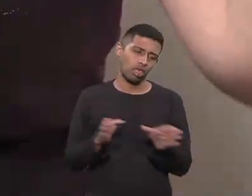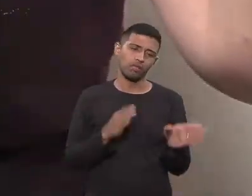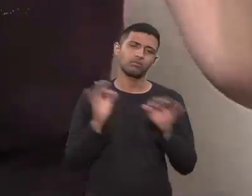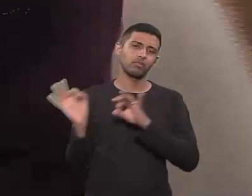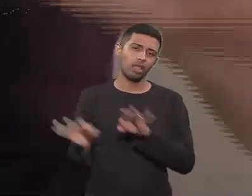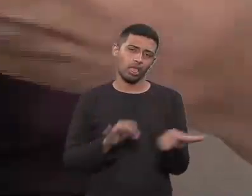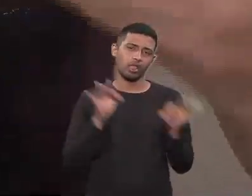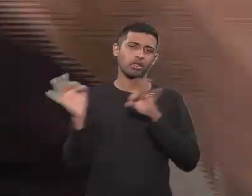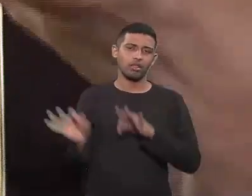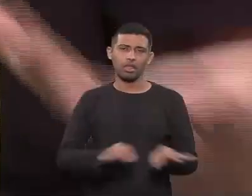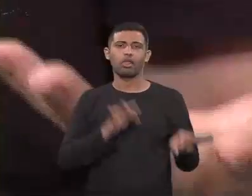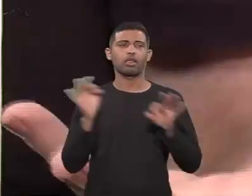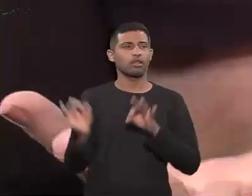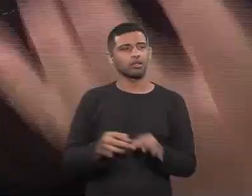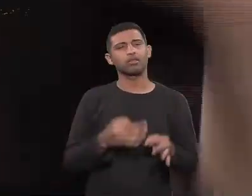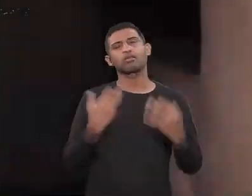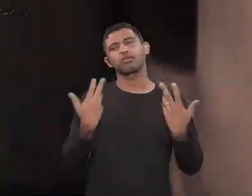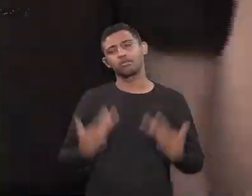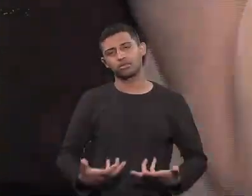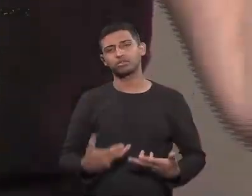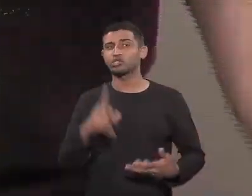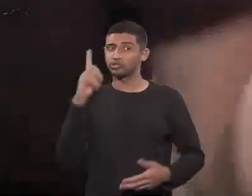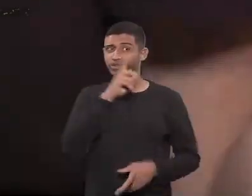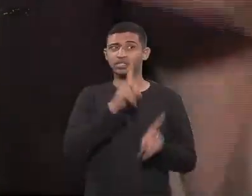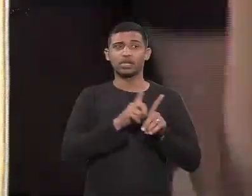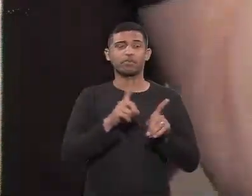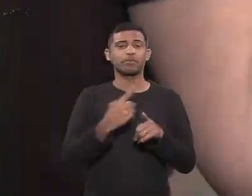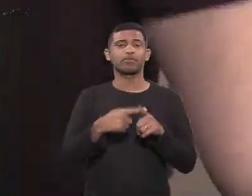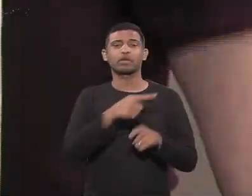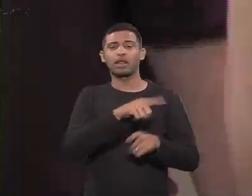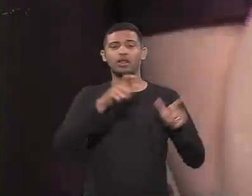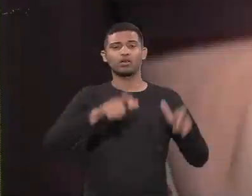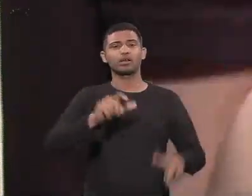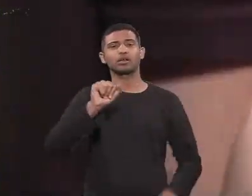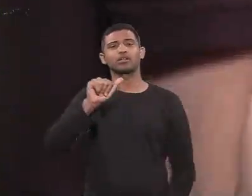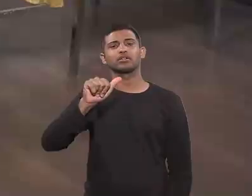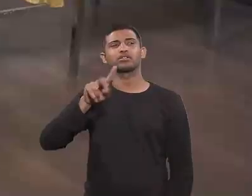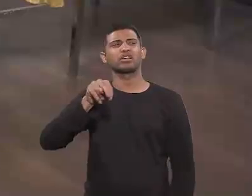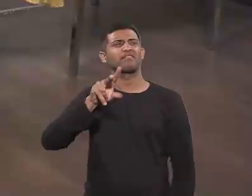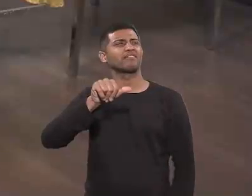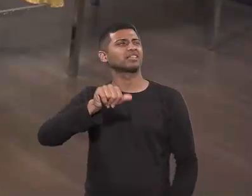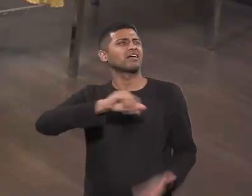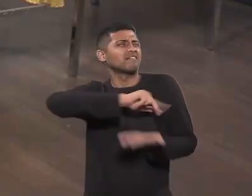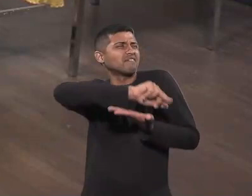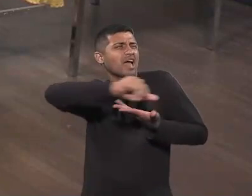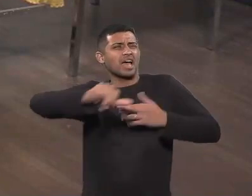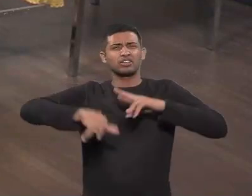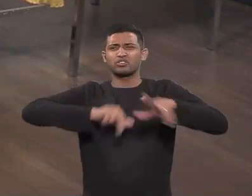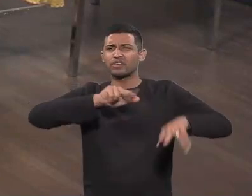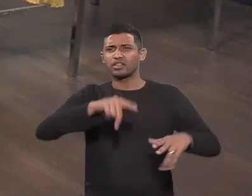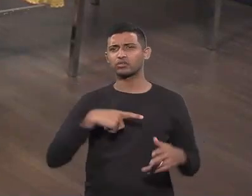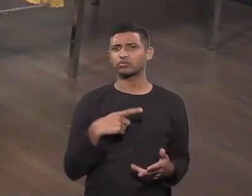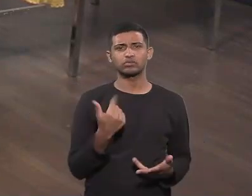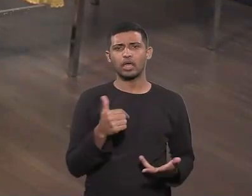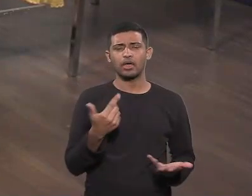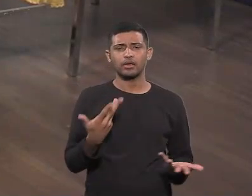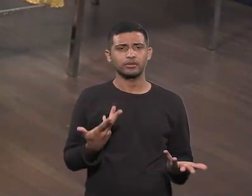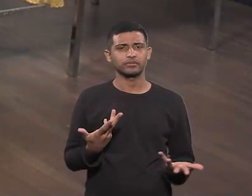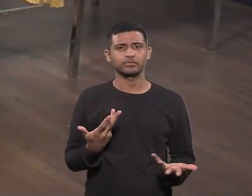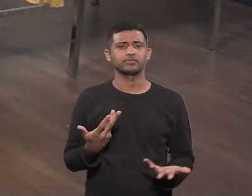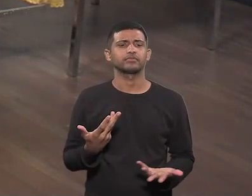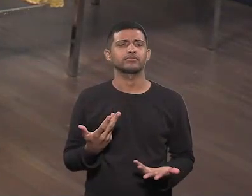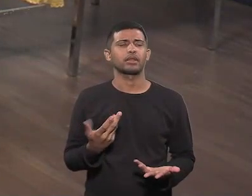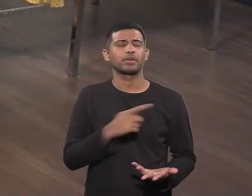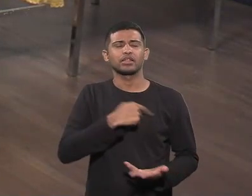e difícil mesmo, né? Porque numa savana você não tem variedade, mas ela conseguia, através do que